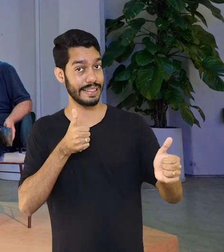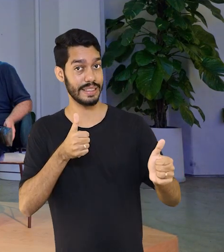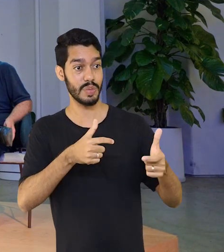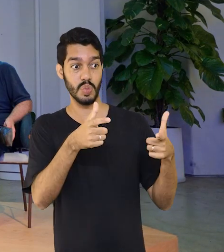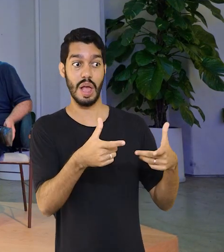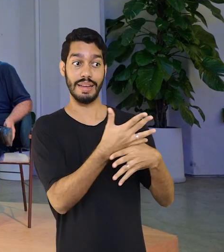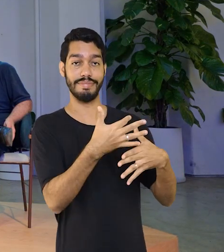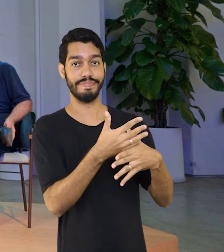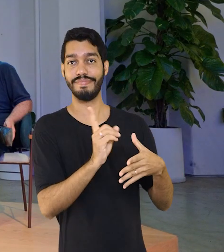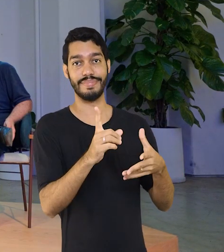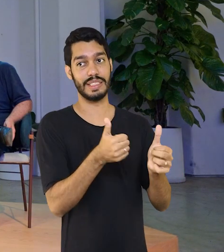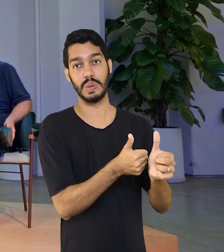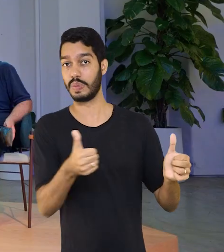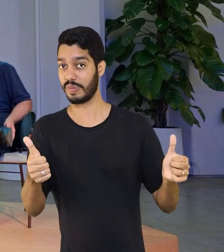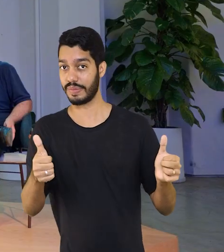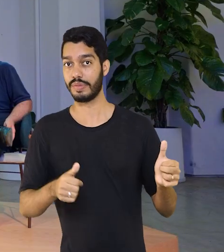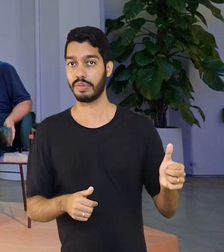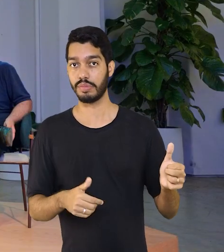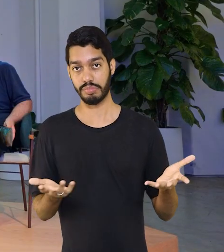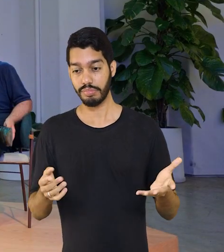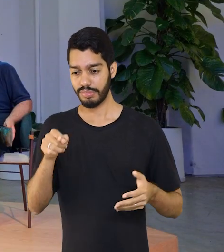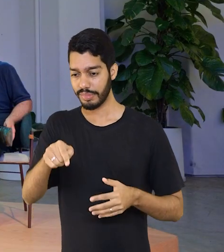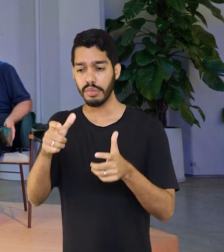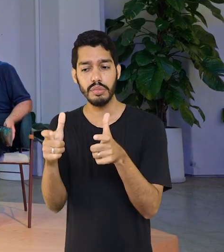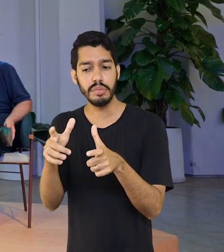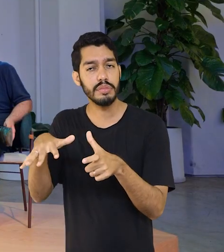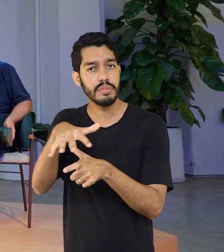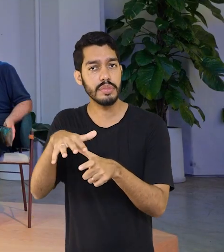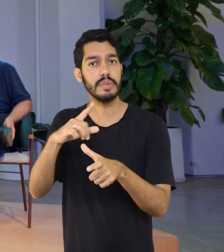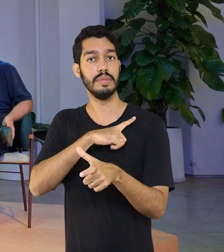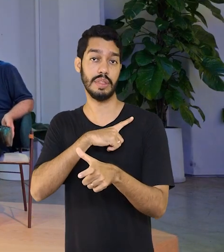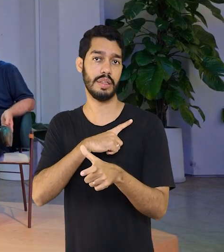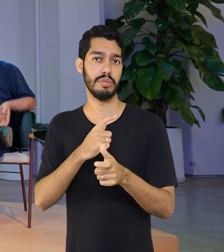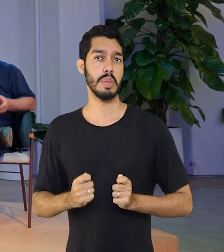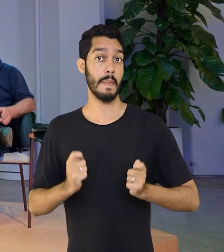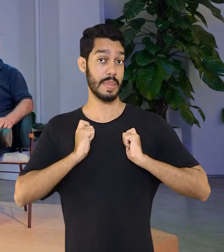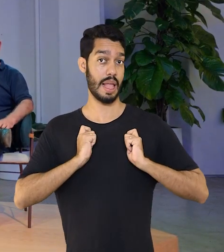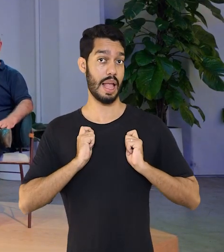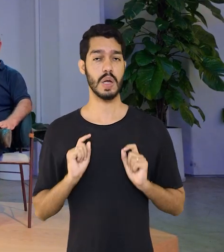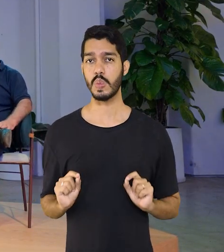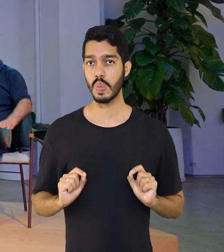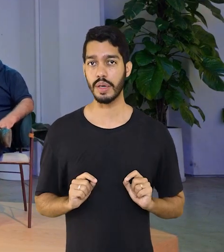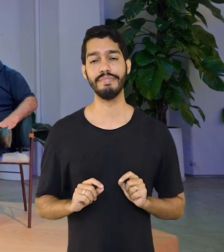distantes dos centros urbanos. Então, essa localização, para a gente, é uma localização que trouxe para mim, pelo